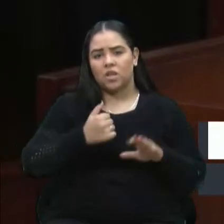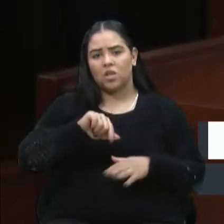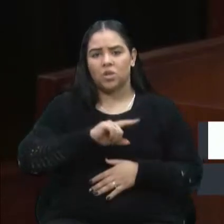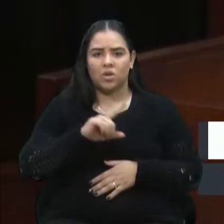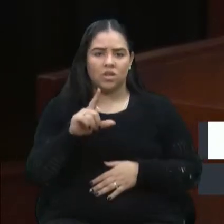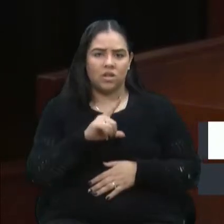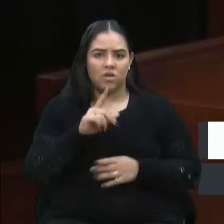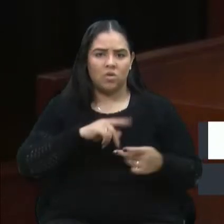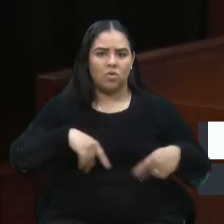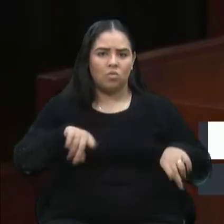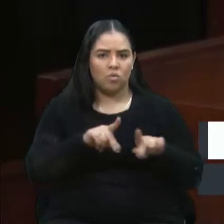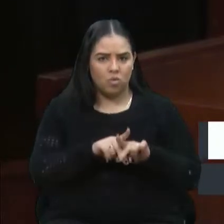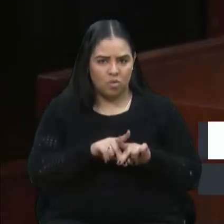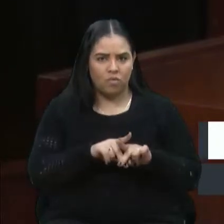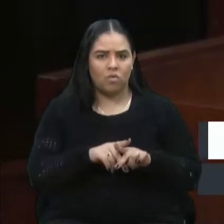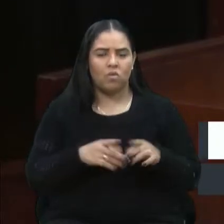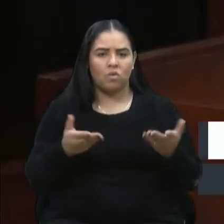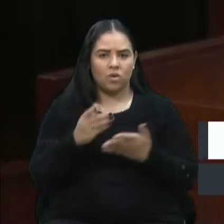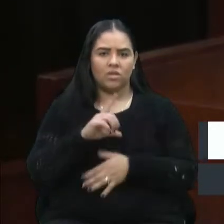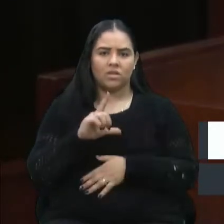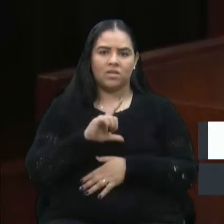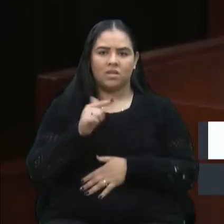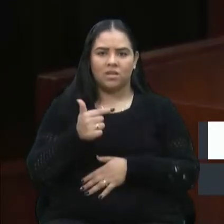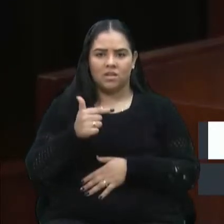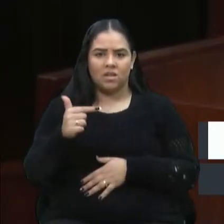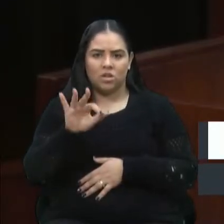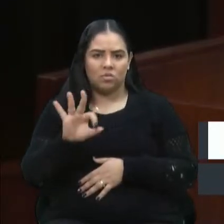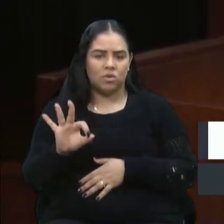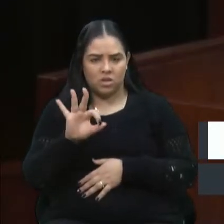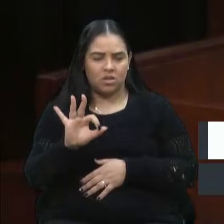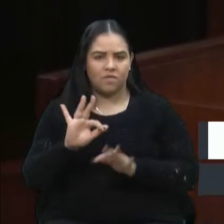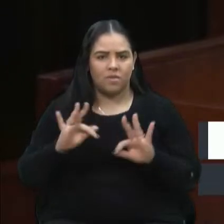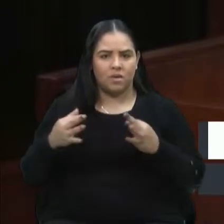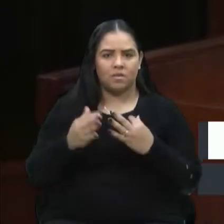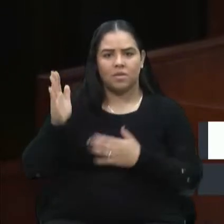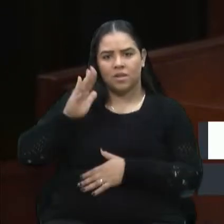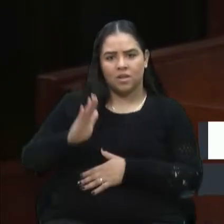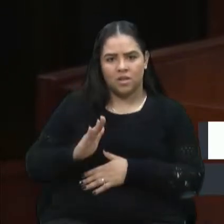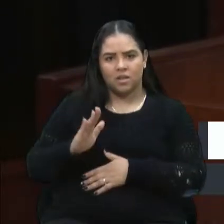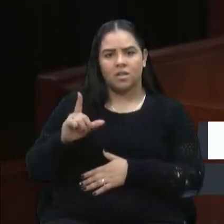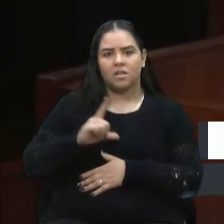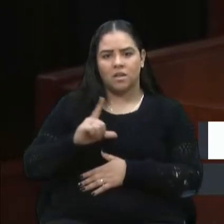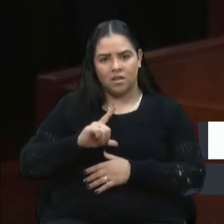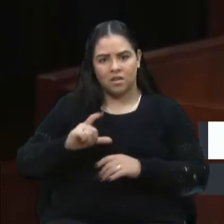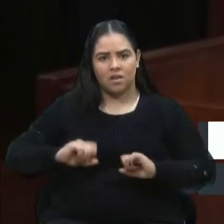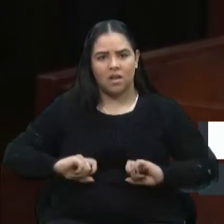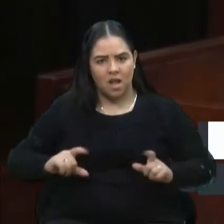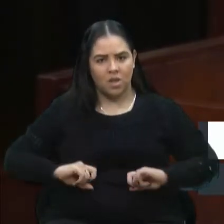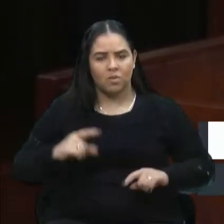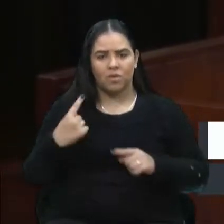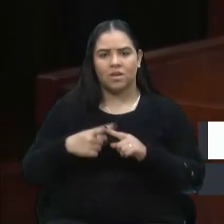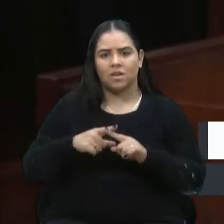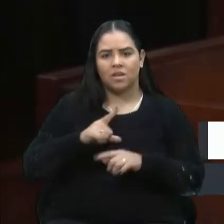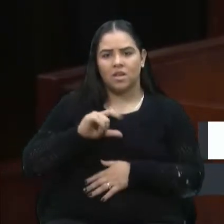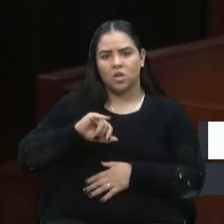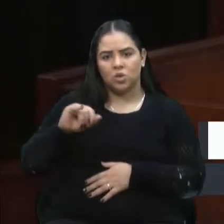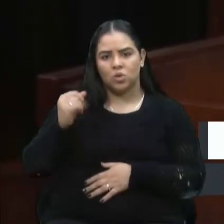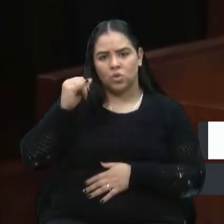uma população que tem 77% das famílias brasileiras hoje estão endividadas por conta de juros de